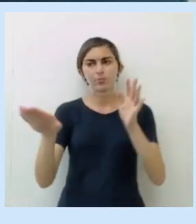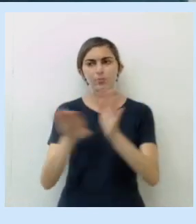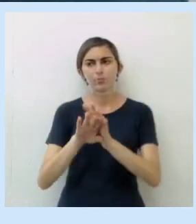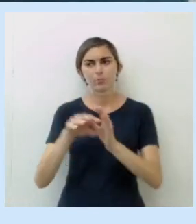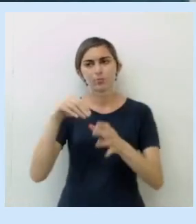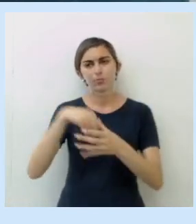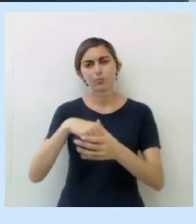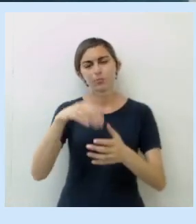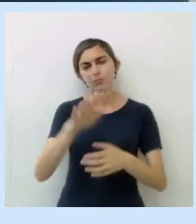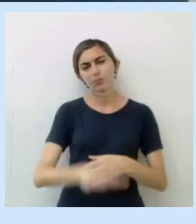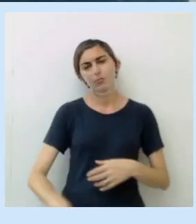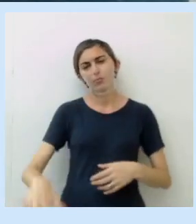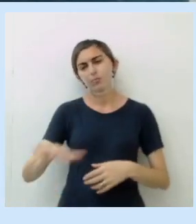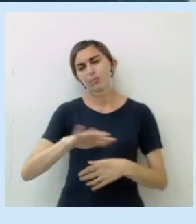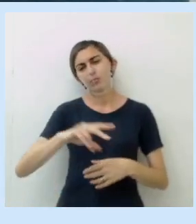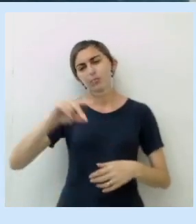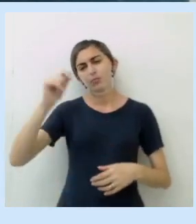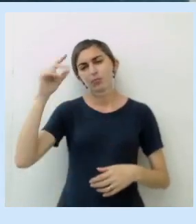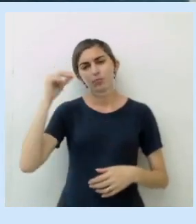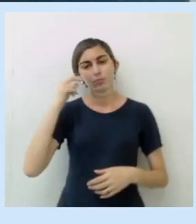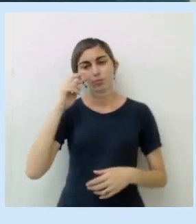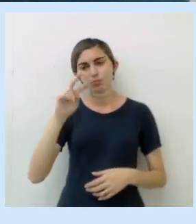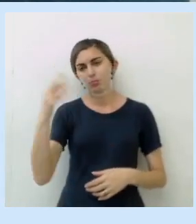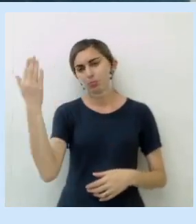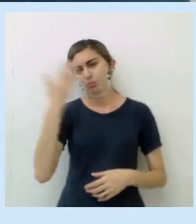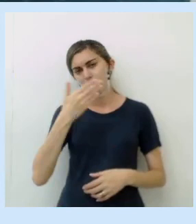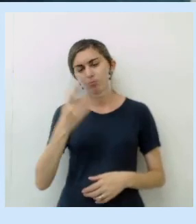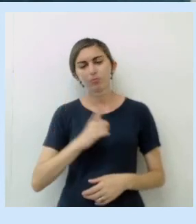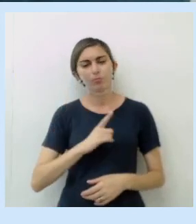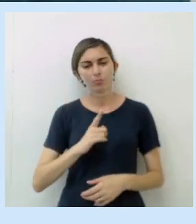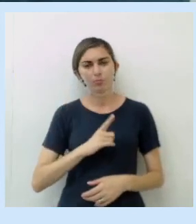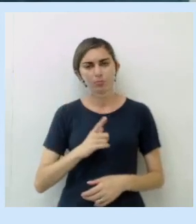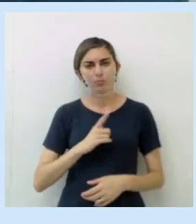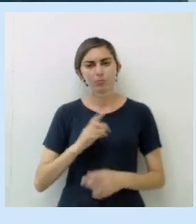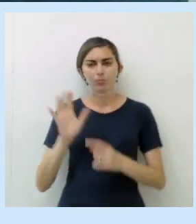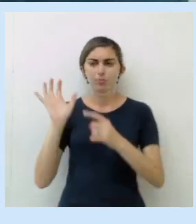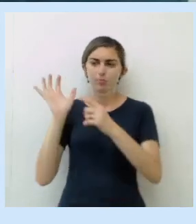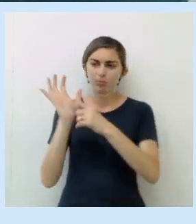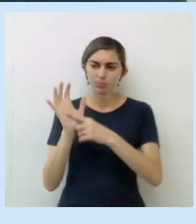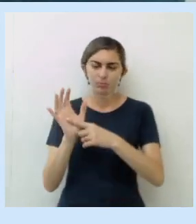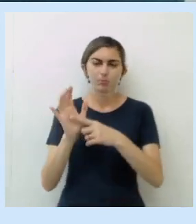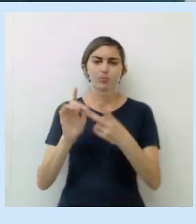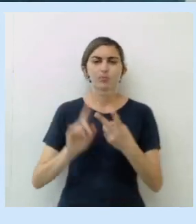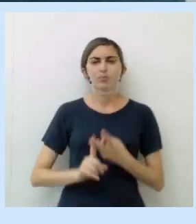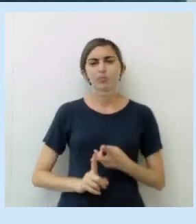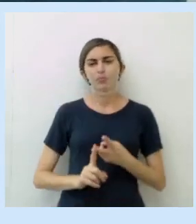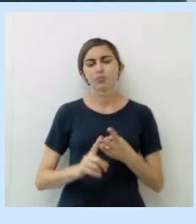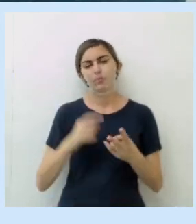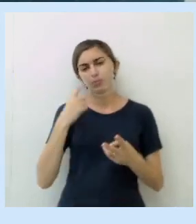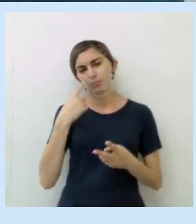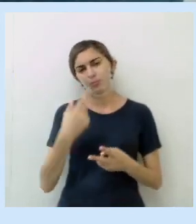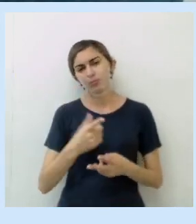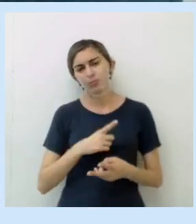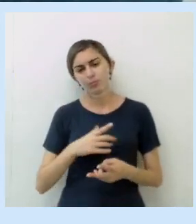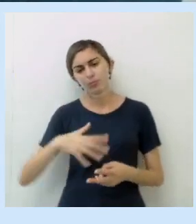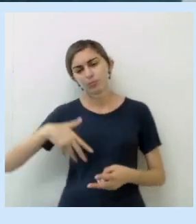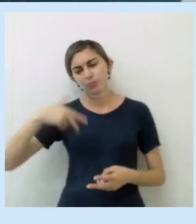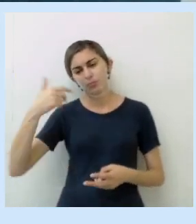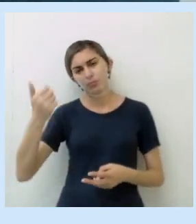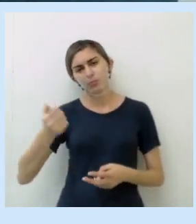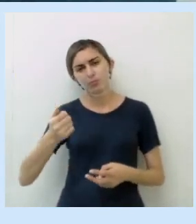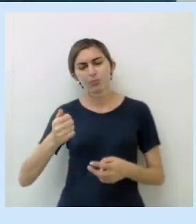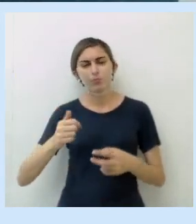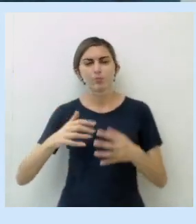área. Antigamente a gente não via muito, né? Mas hoje a gente tem a questão das antenas parabólicas, a gente vai ter um melhor aparato